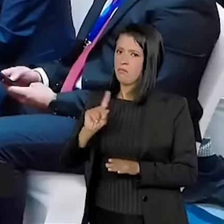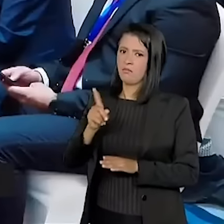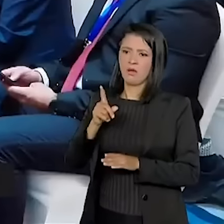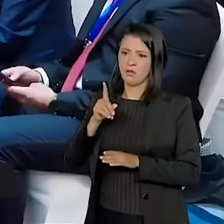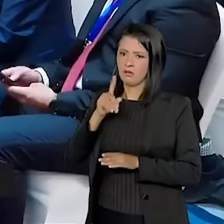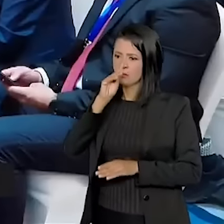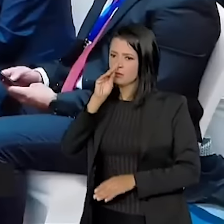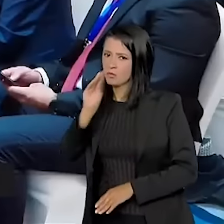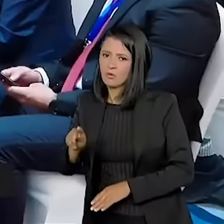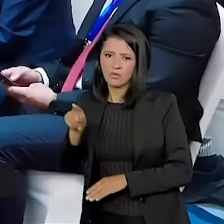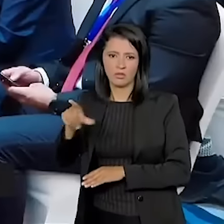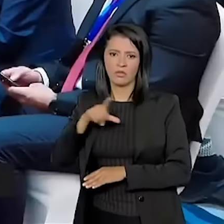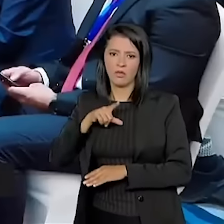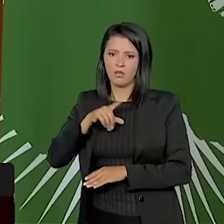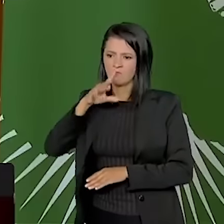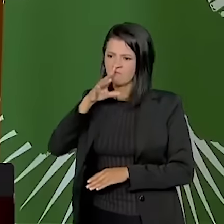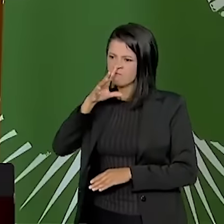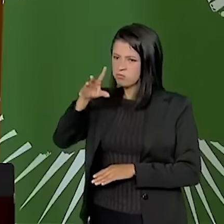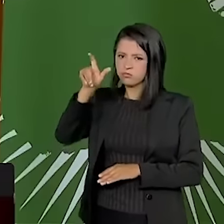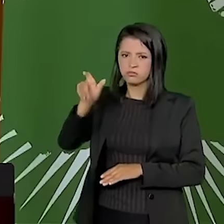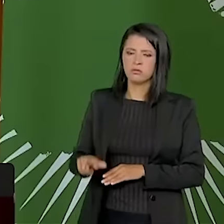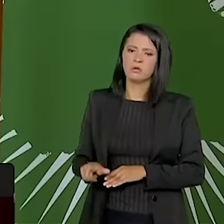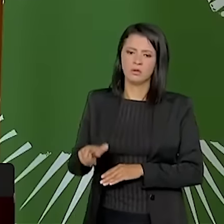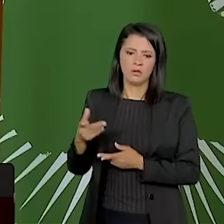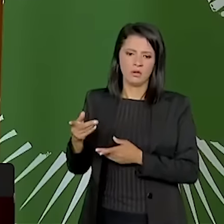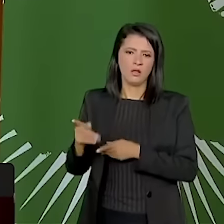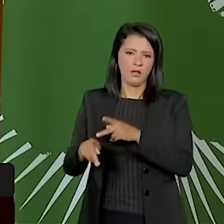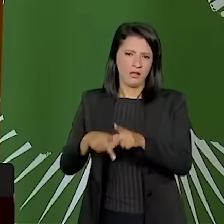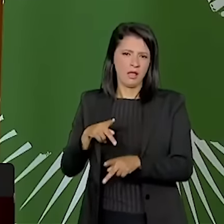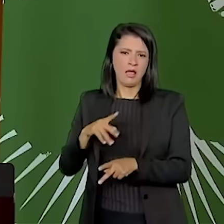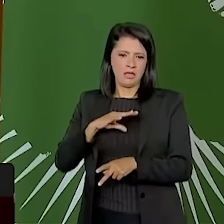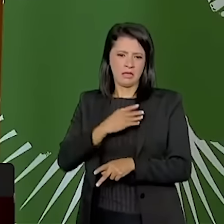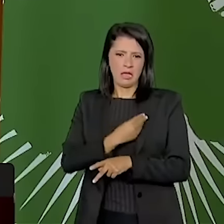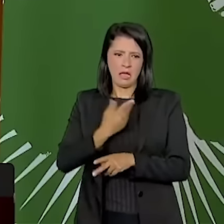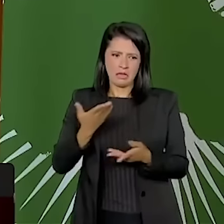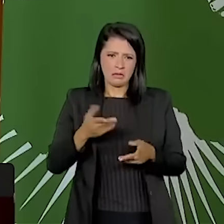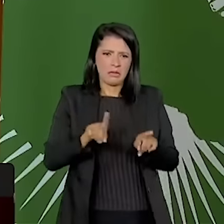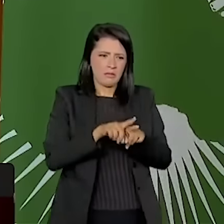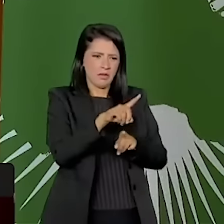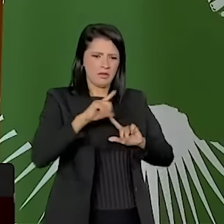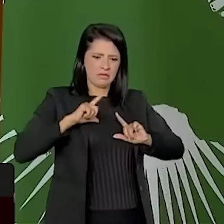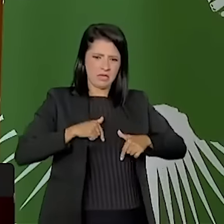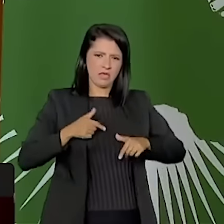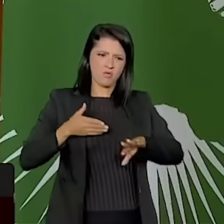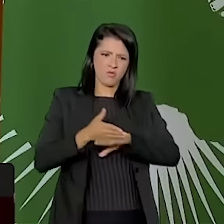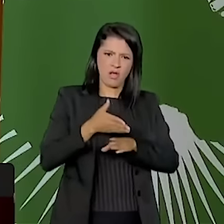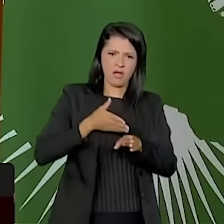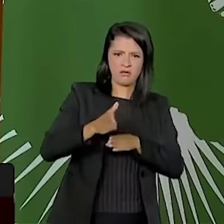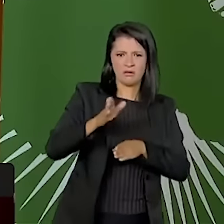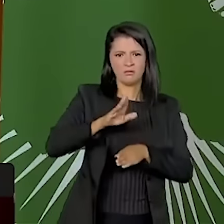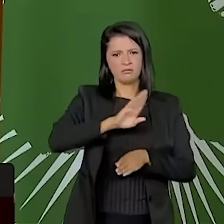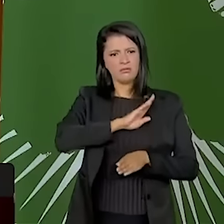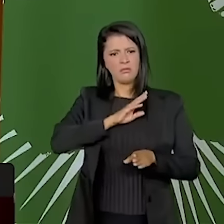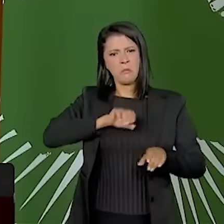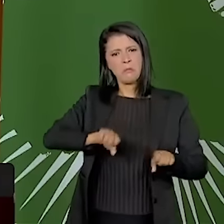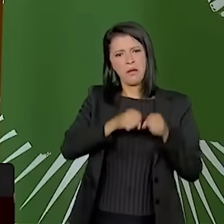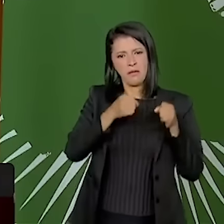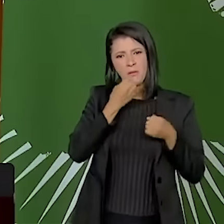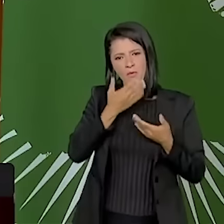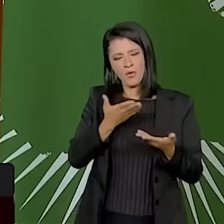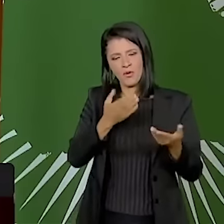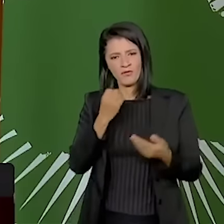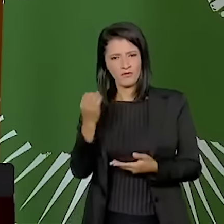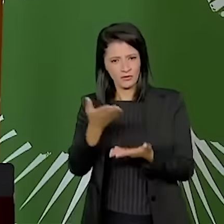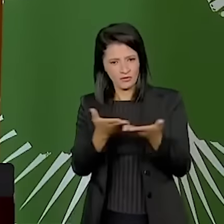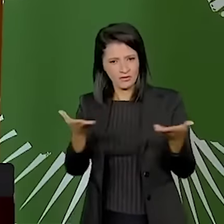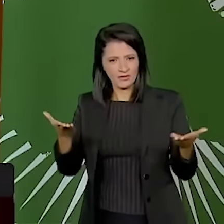de condenar o que o exército de Israel está fazendo na faixa de Gaza. Gente, boa viagem para